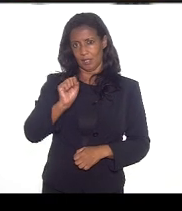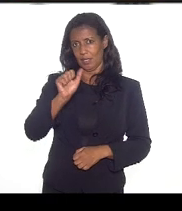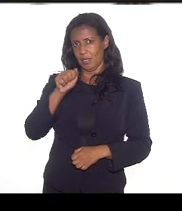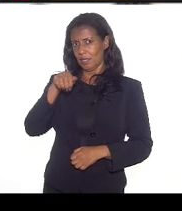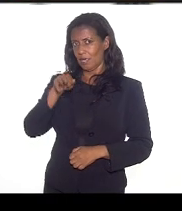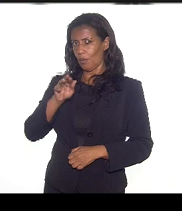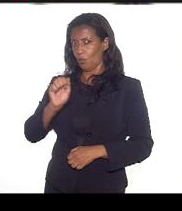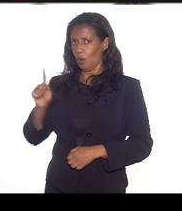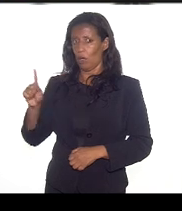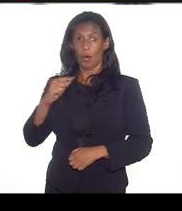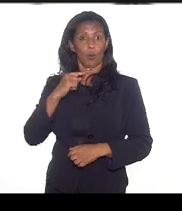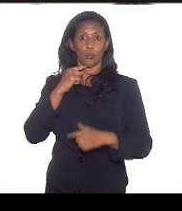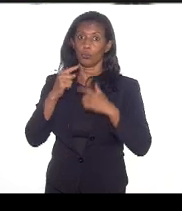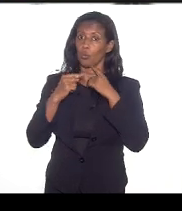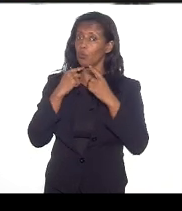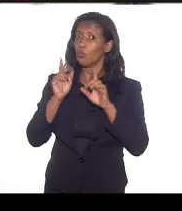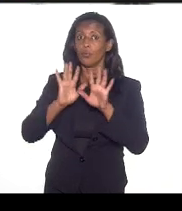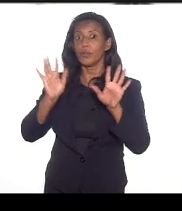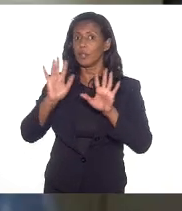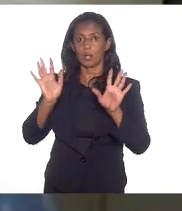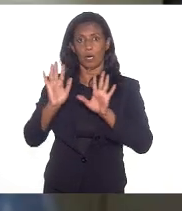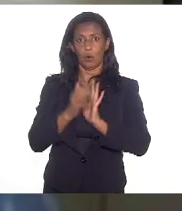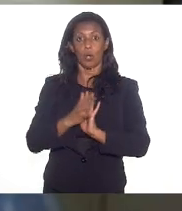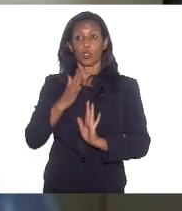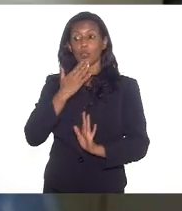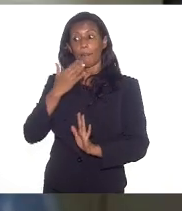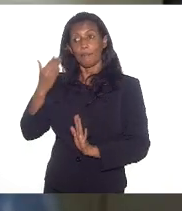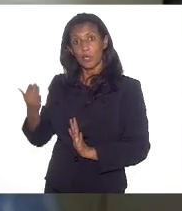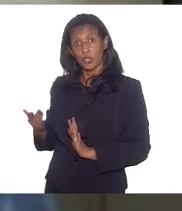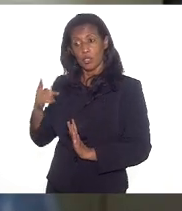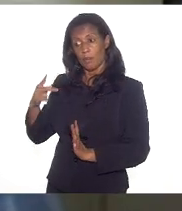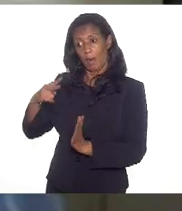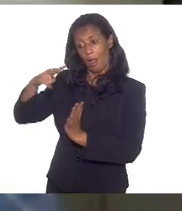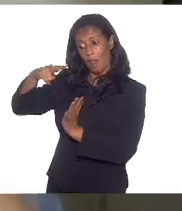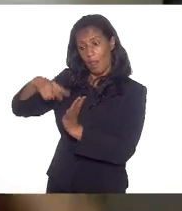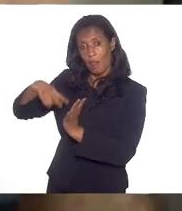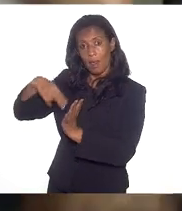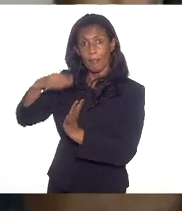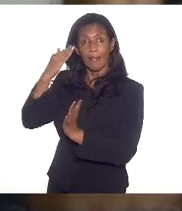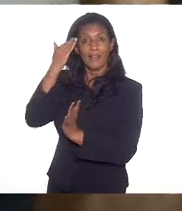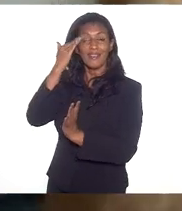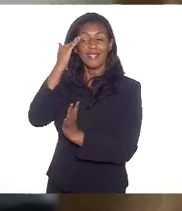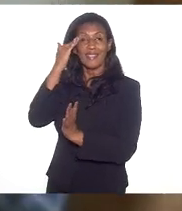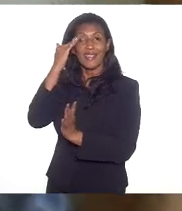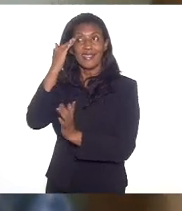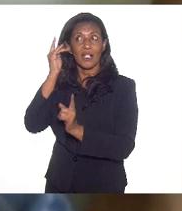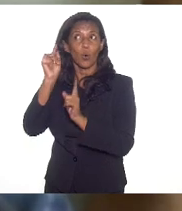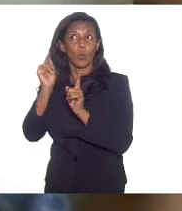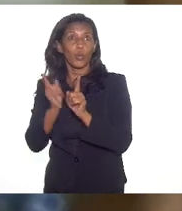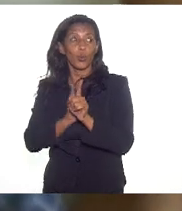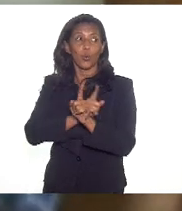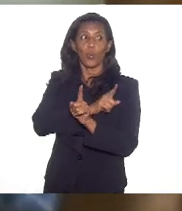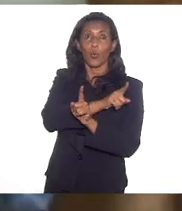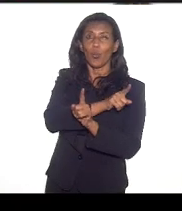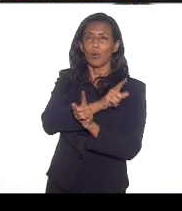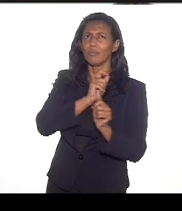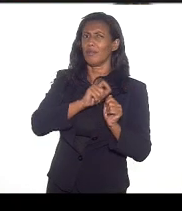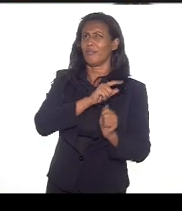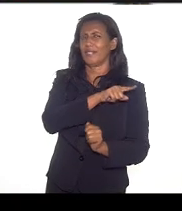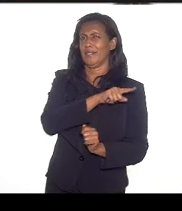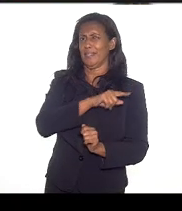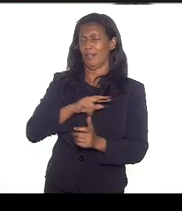com dúvida, eu pedi para fazer a leitura... para entender o que o outro lado poderia estar fazendo,